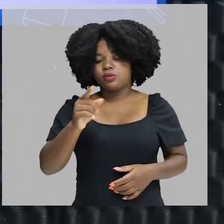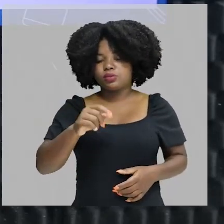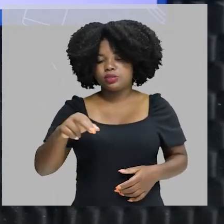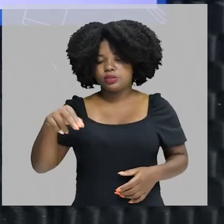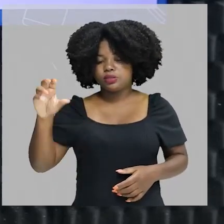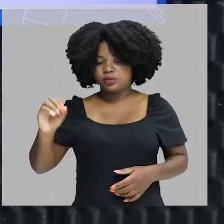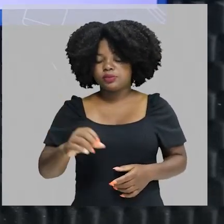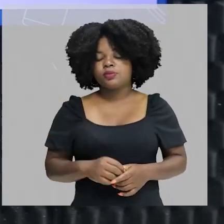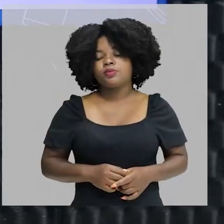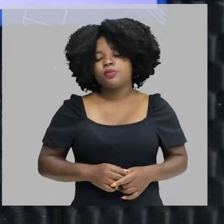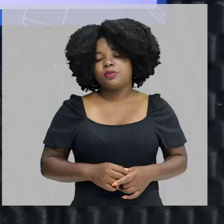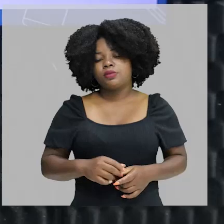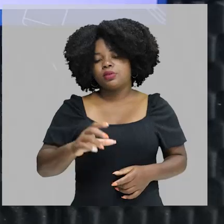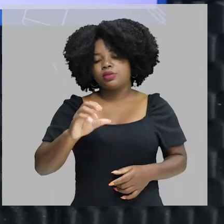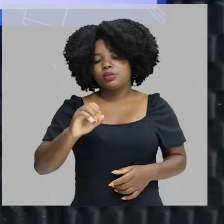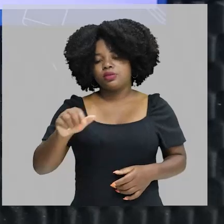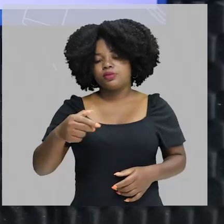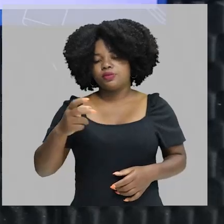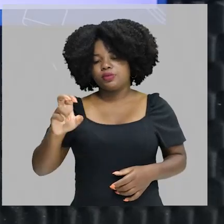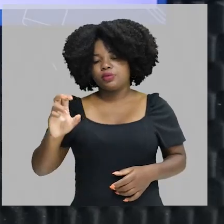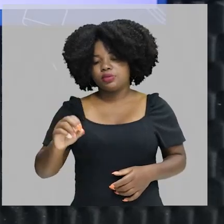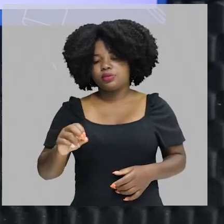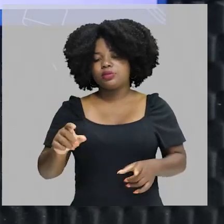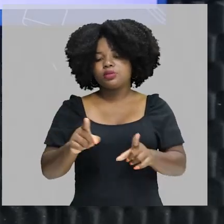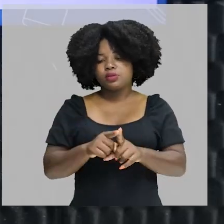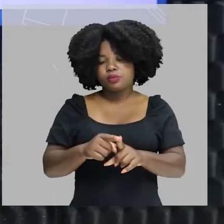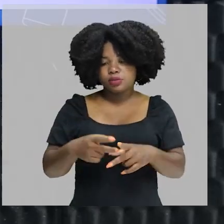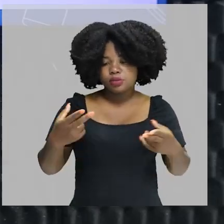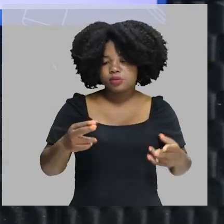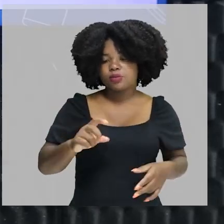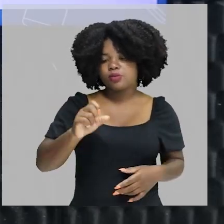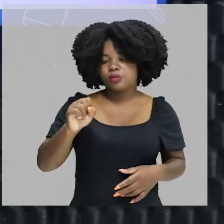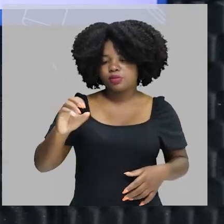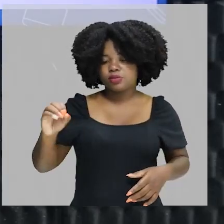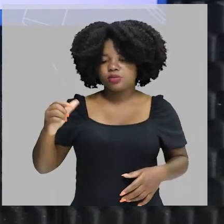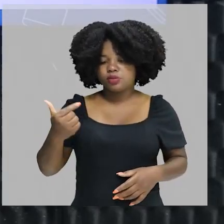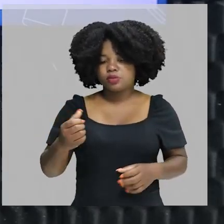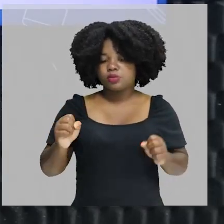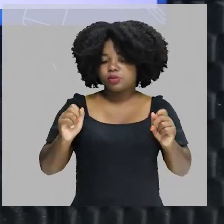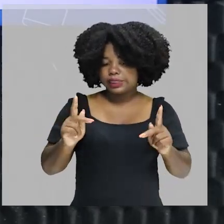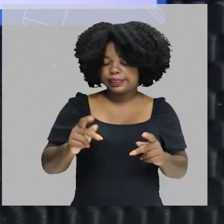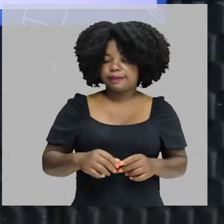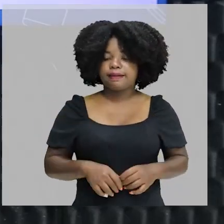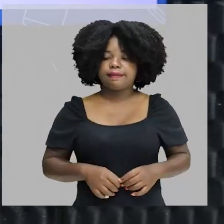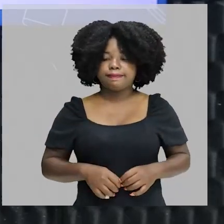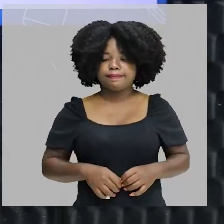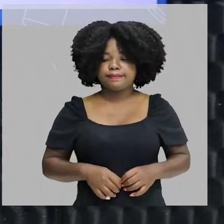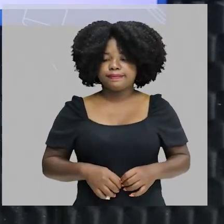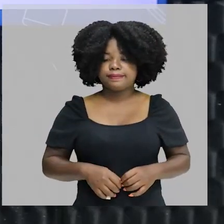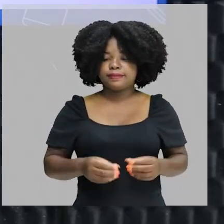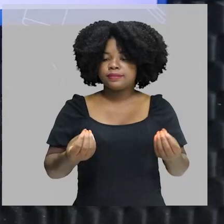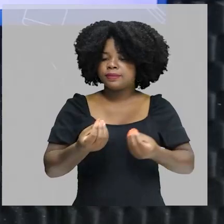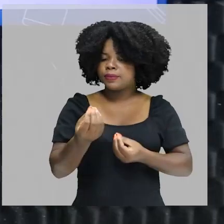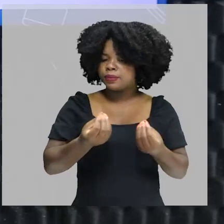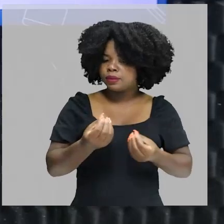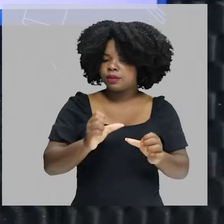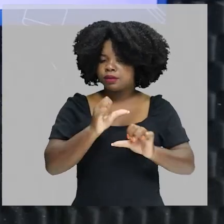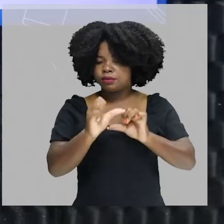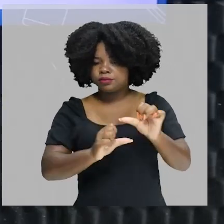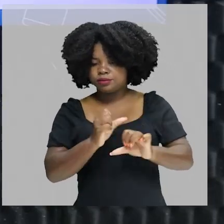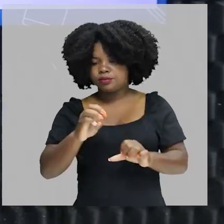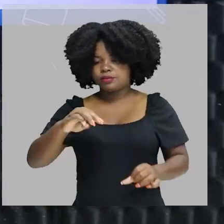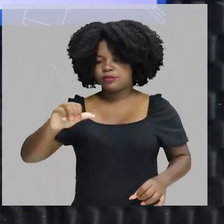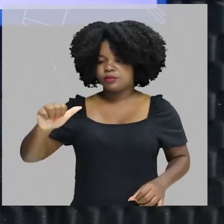novamente 0,50 para o dióxido de enxofre. Beleza? Como que eu faço para transformar